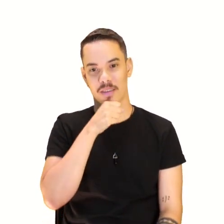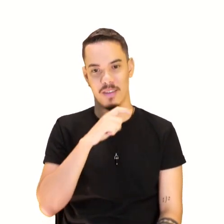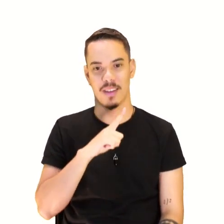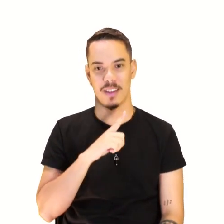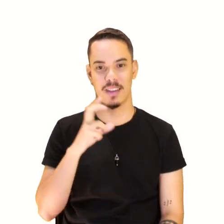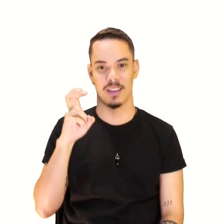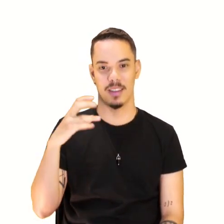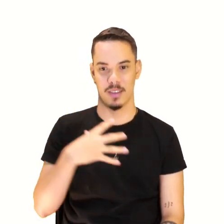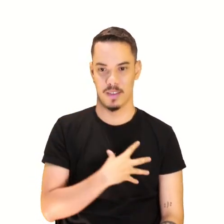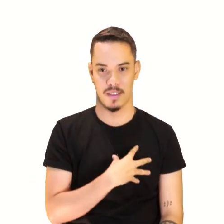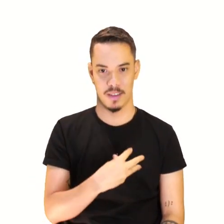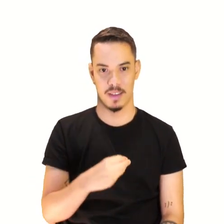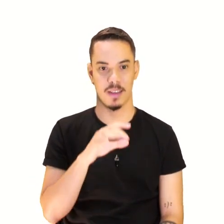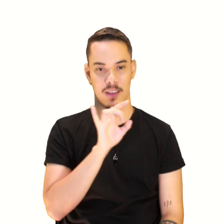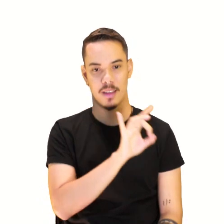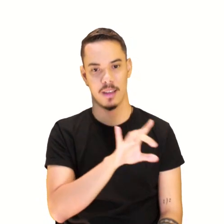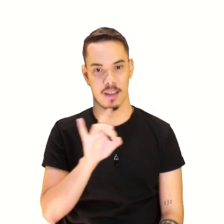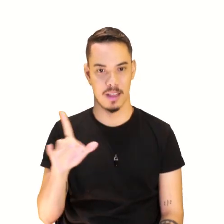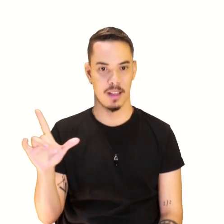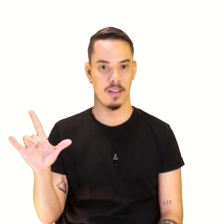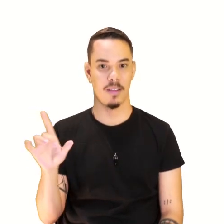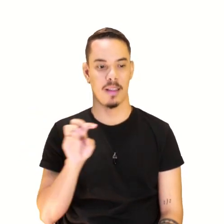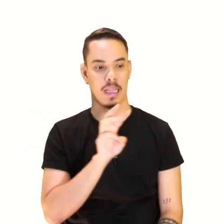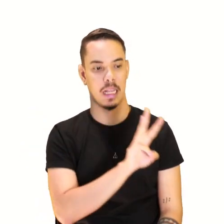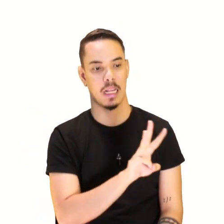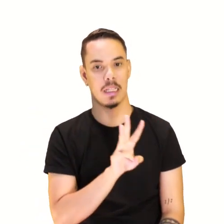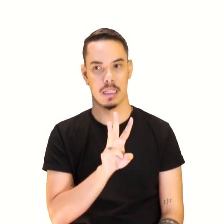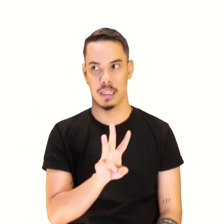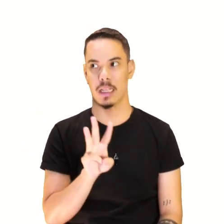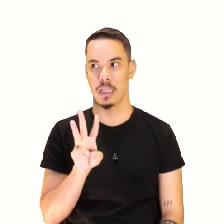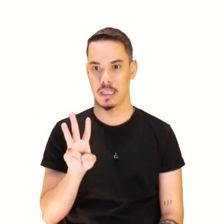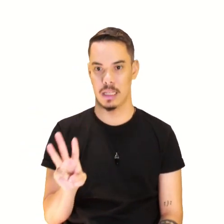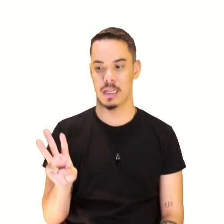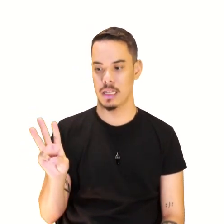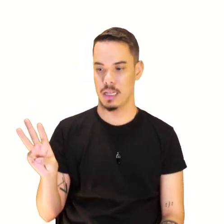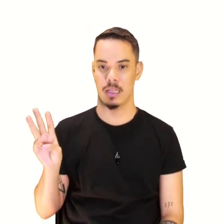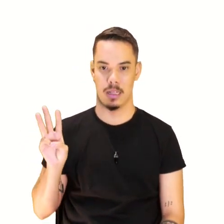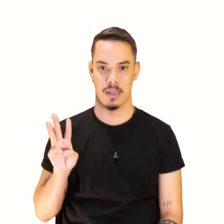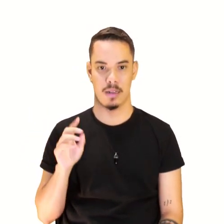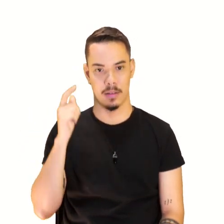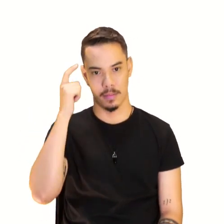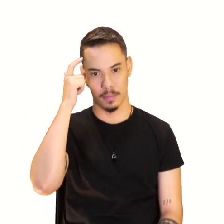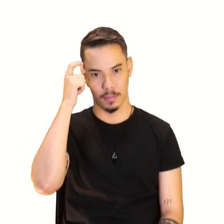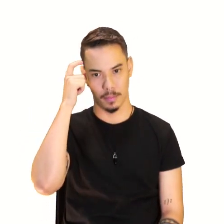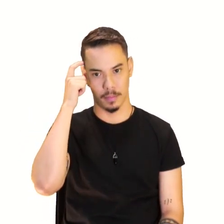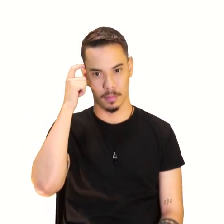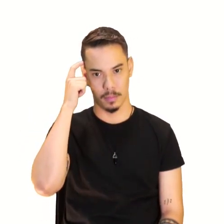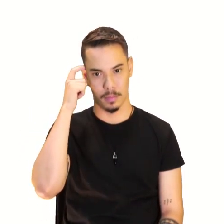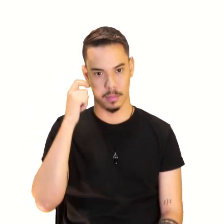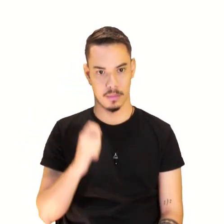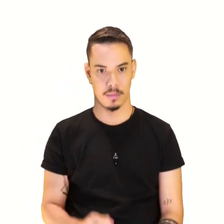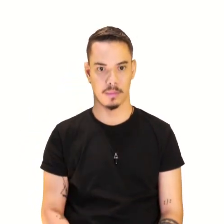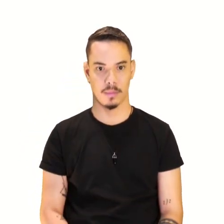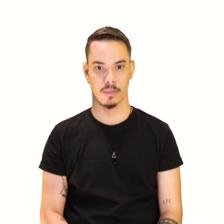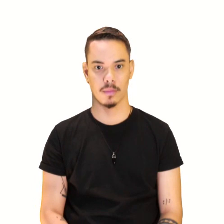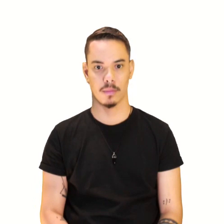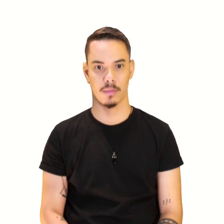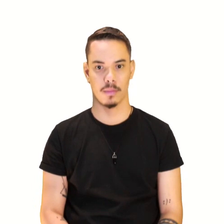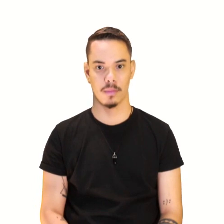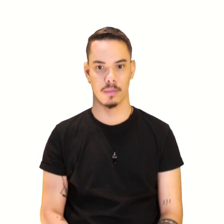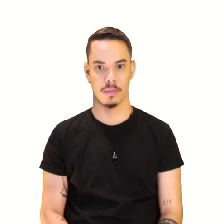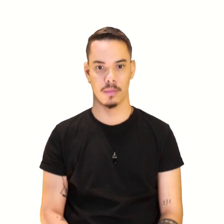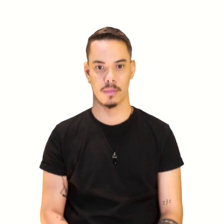cada filho tem três filhos eu avô tem cinco filhos e cada filho do meu avô tem cinco filhos